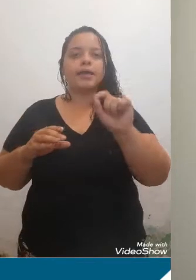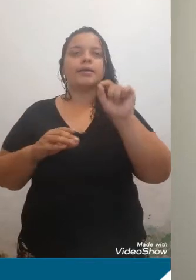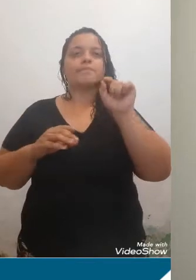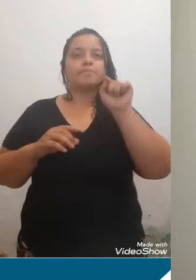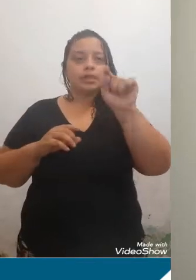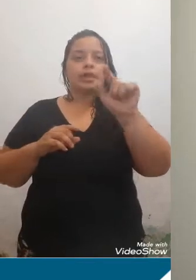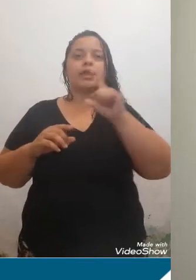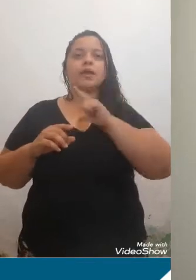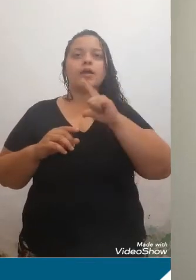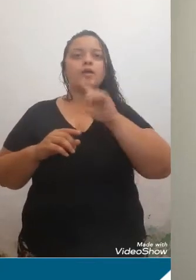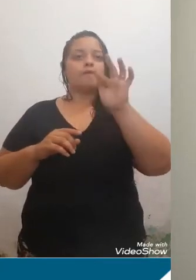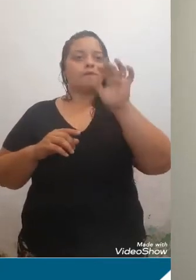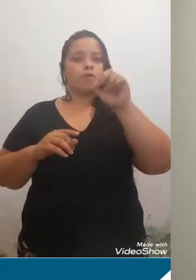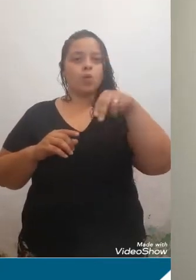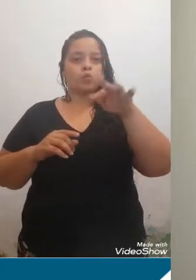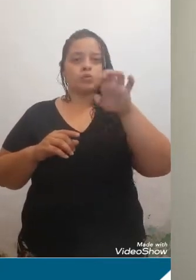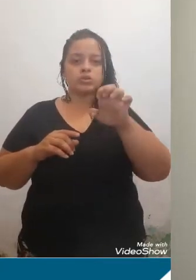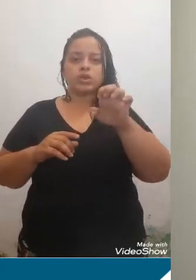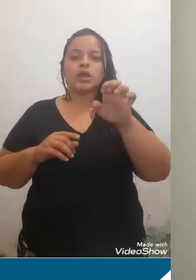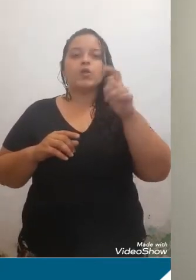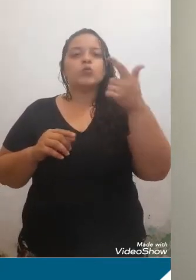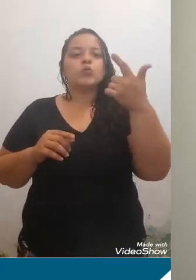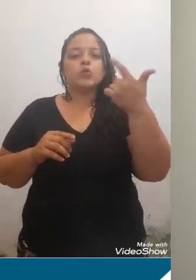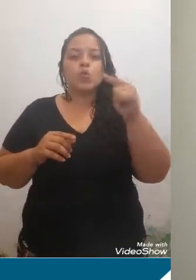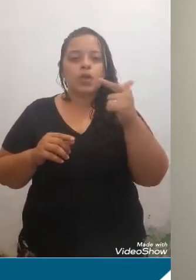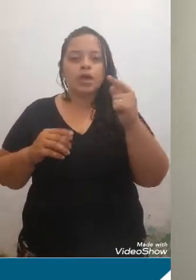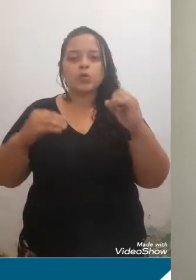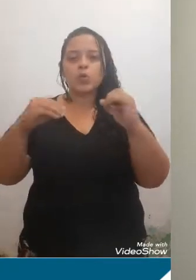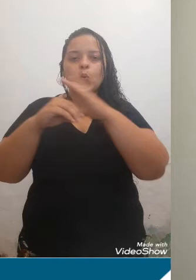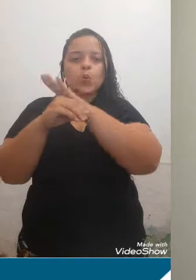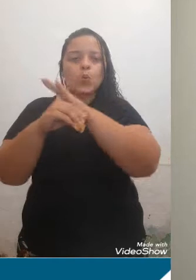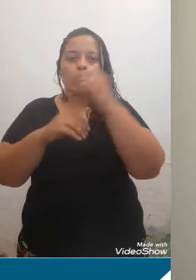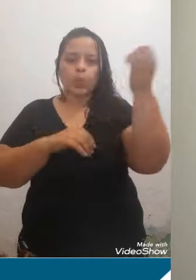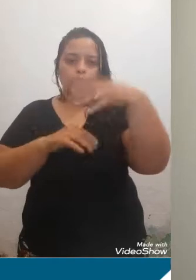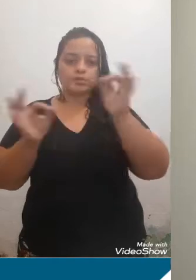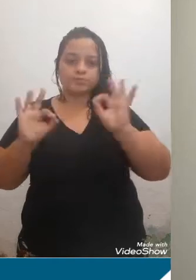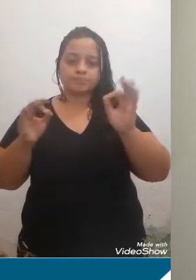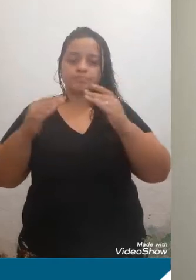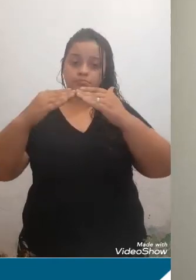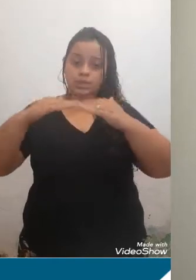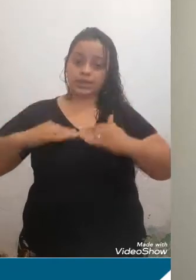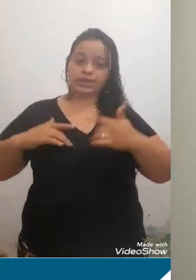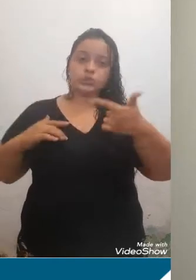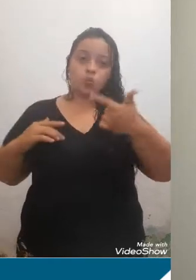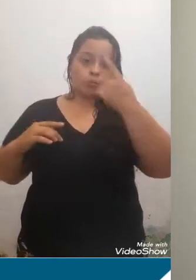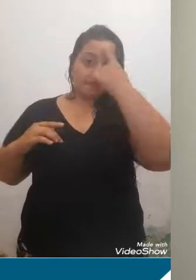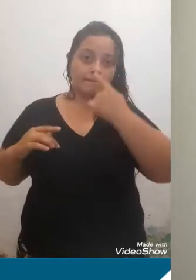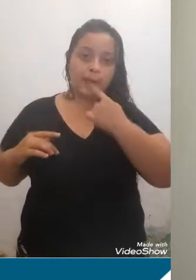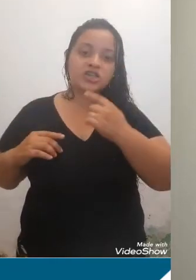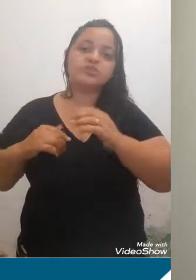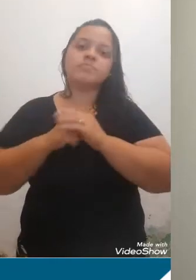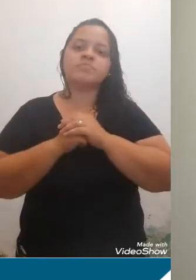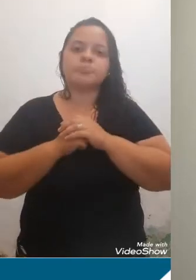fonte puntiforme. E fonte puntiforme não projeta penumbra. Na segunda figura,